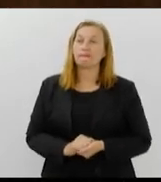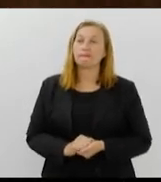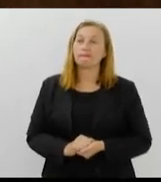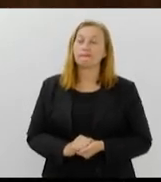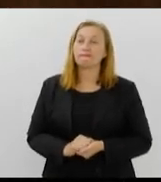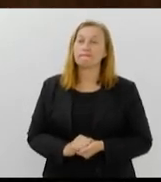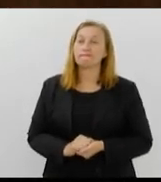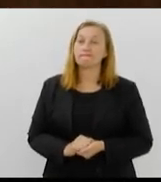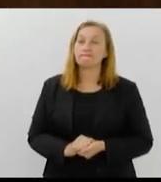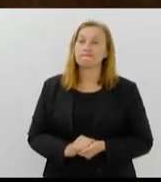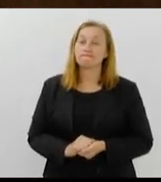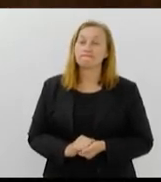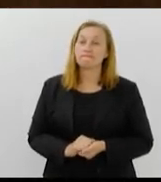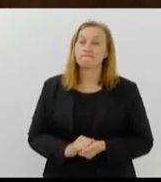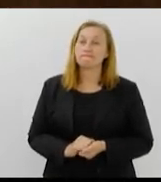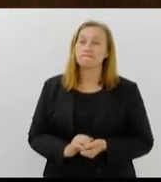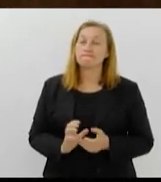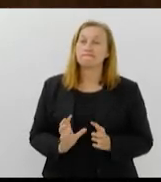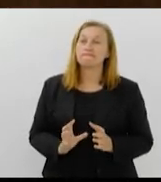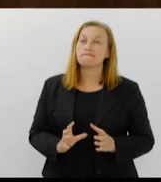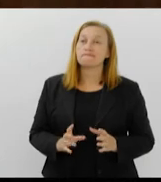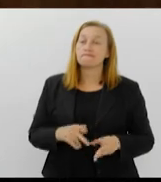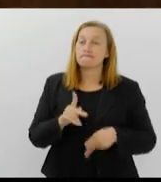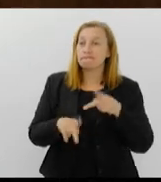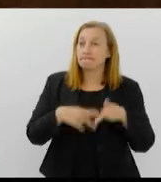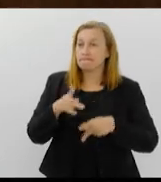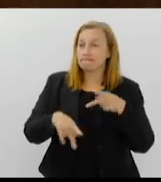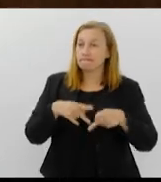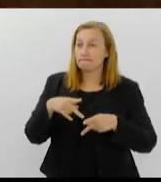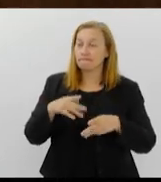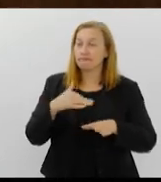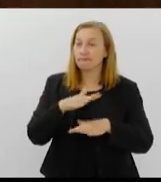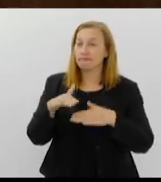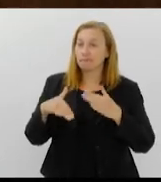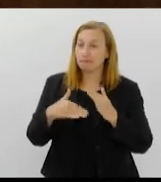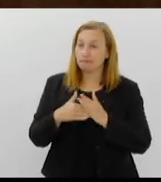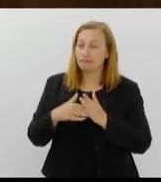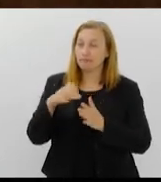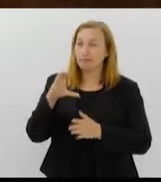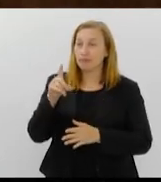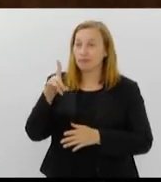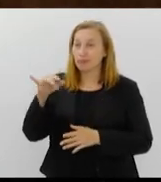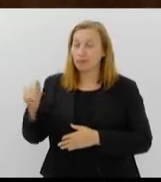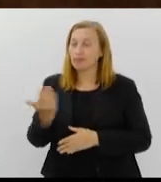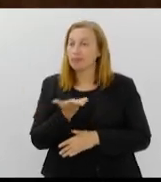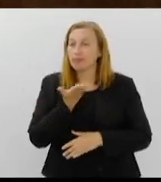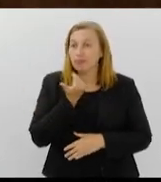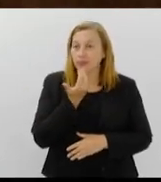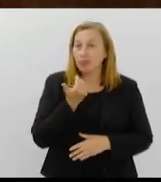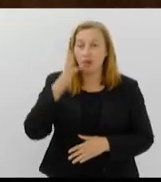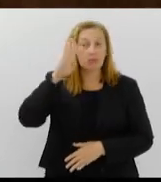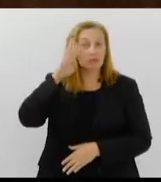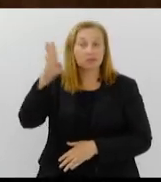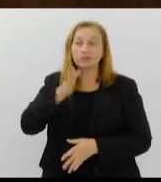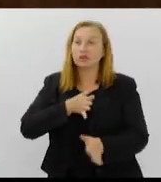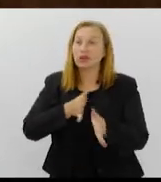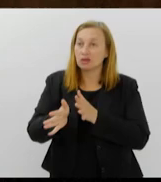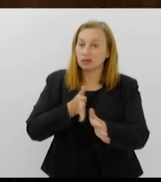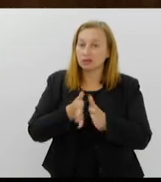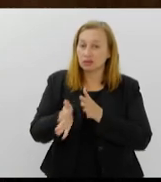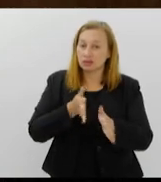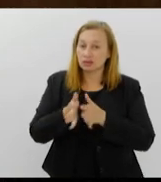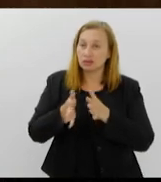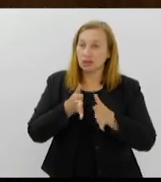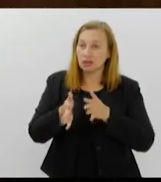povos, trazendo toda a cadeia alimentar, mas, principalmente, o acesso aos bens